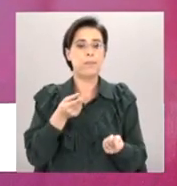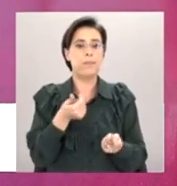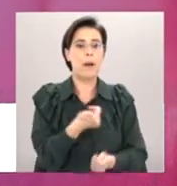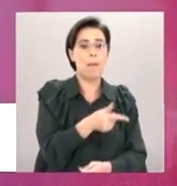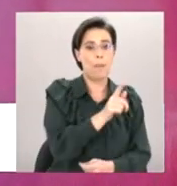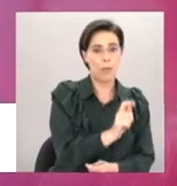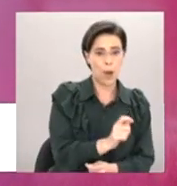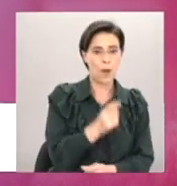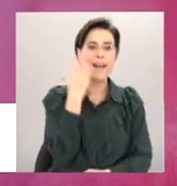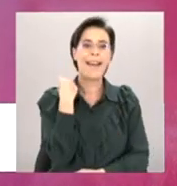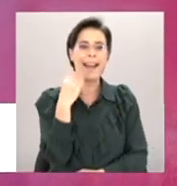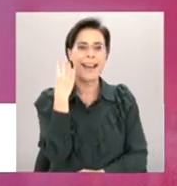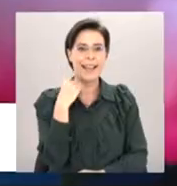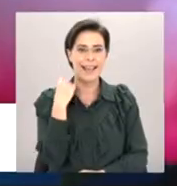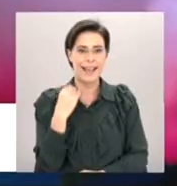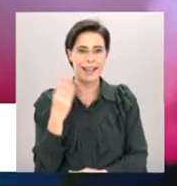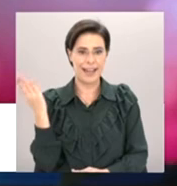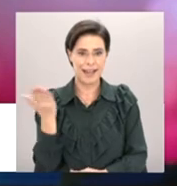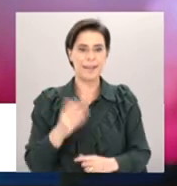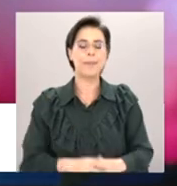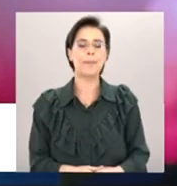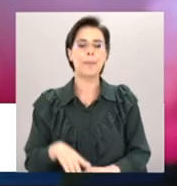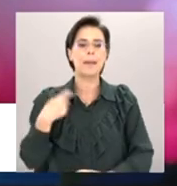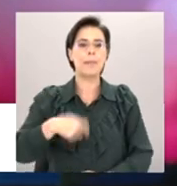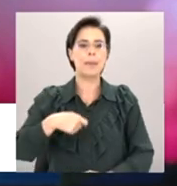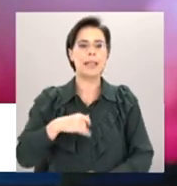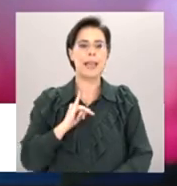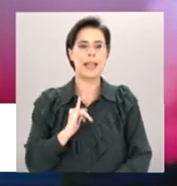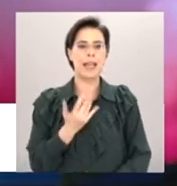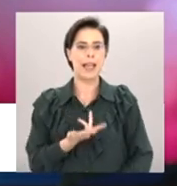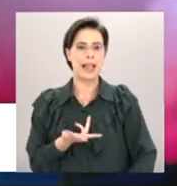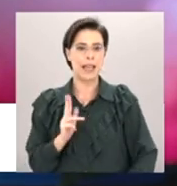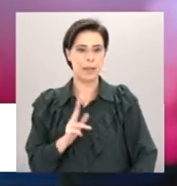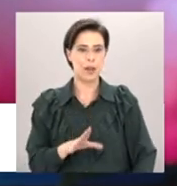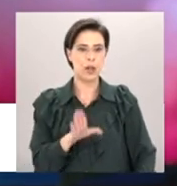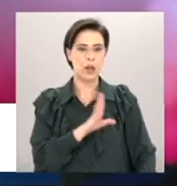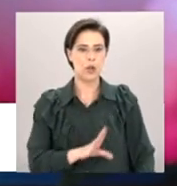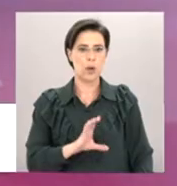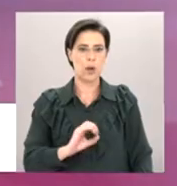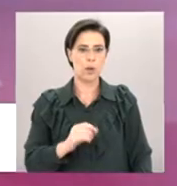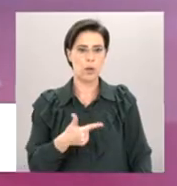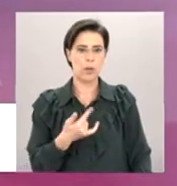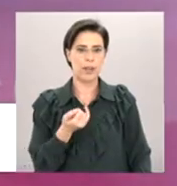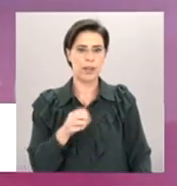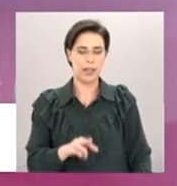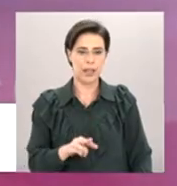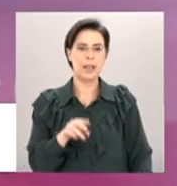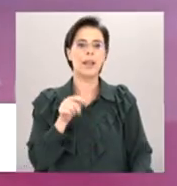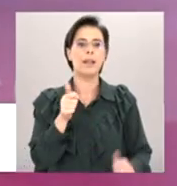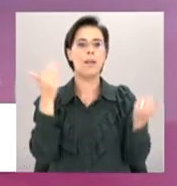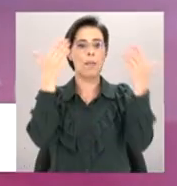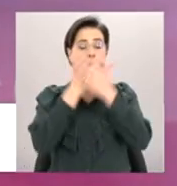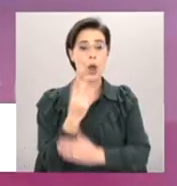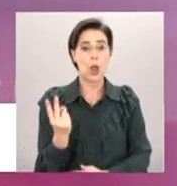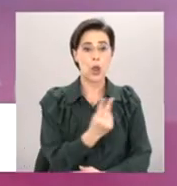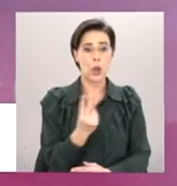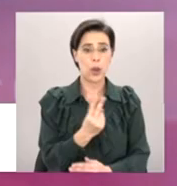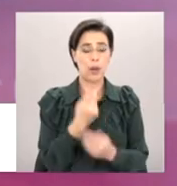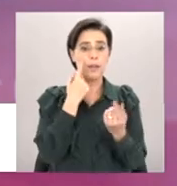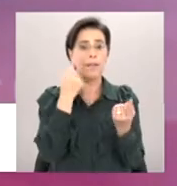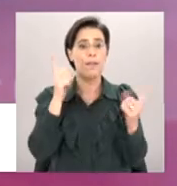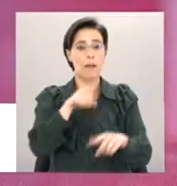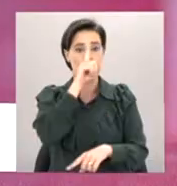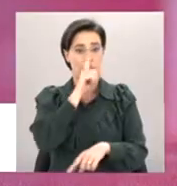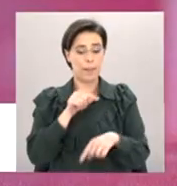do bloco de esquerda Catarina Martins e o presidente do iniciativa Liberal João Cotrim Figueiredo muito boa noite anos volta